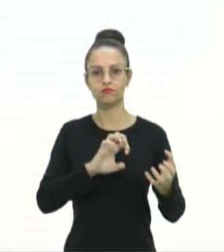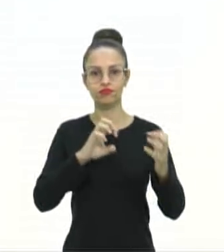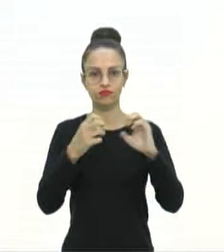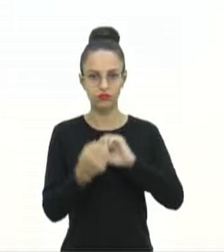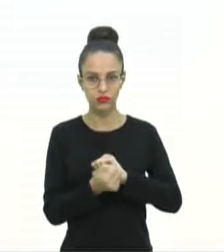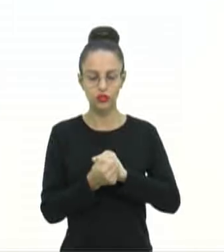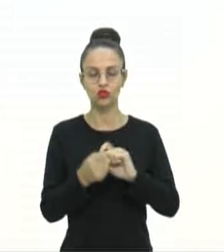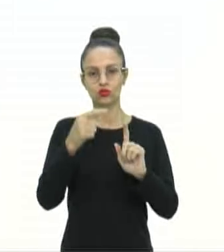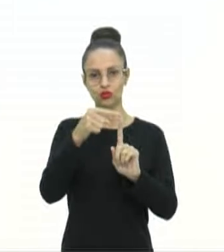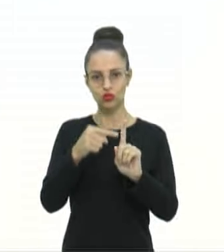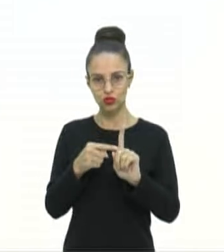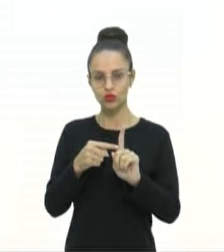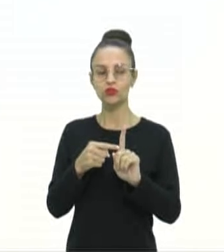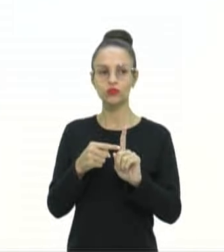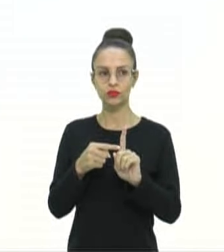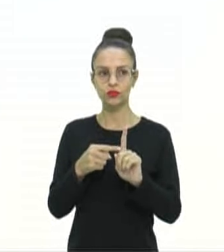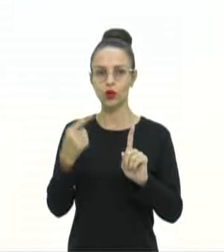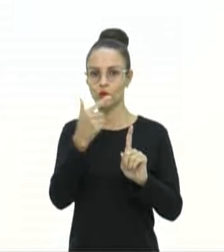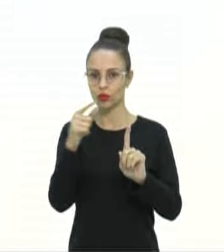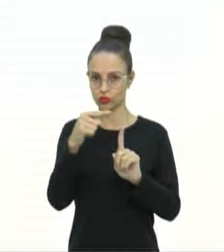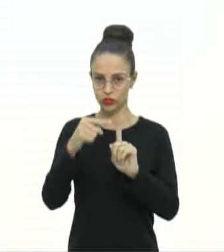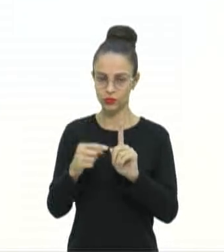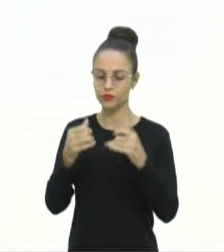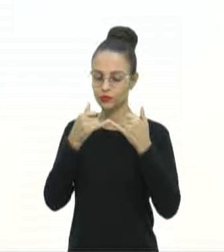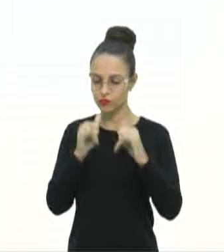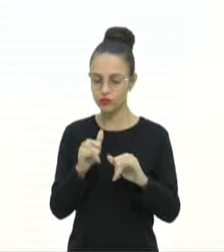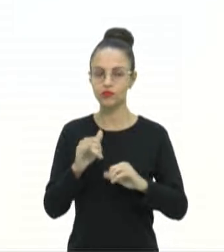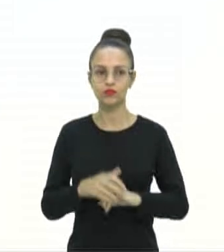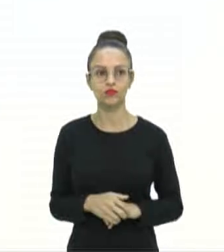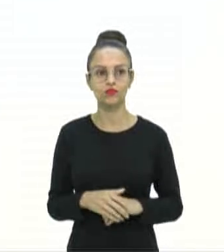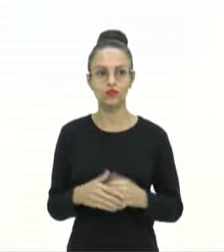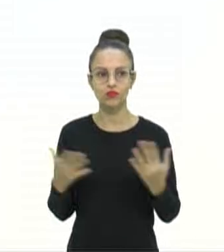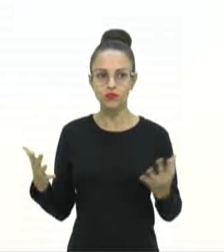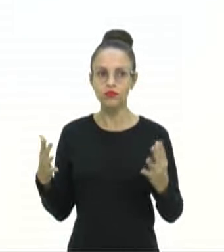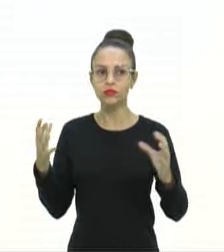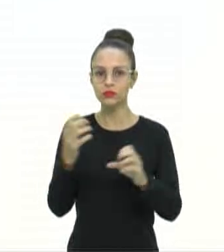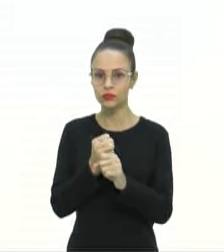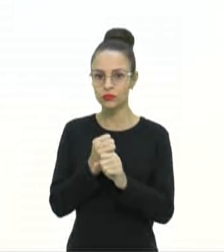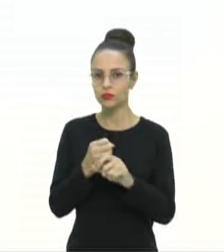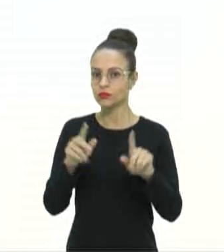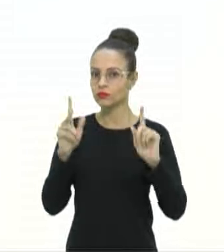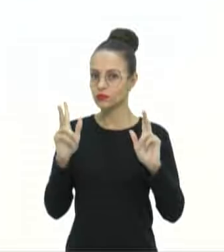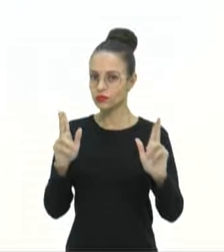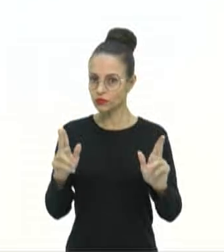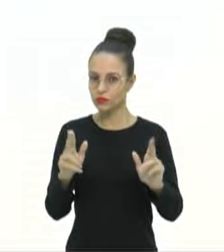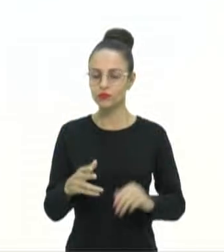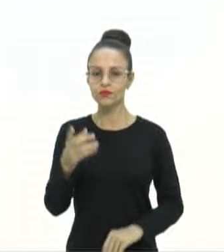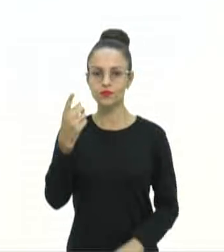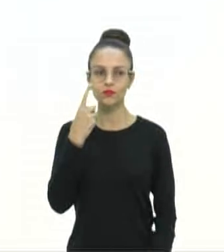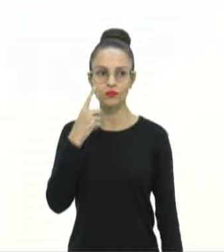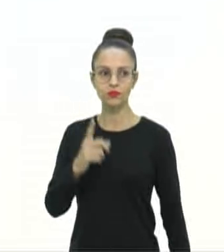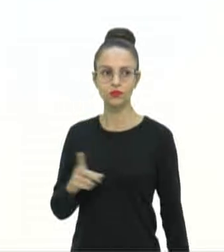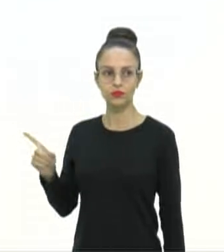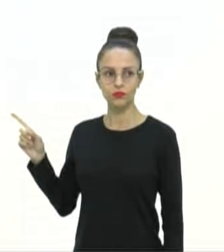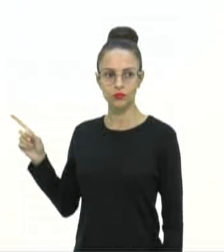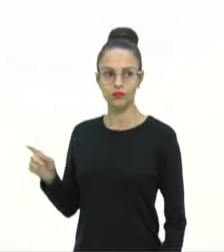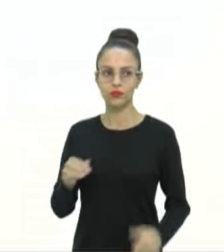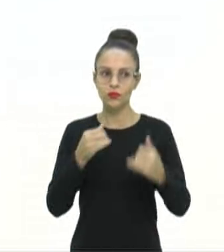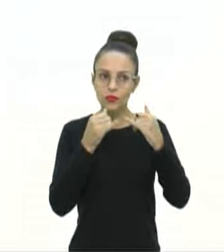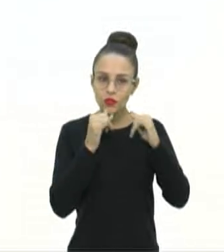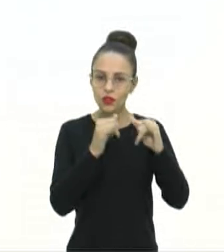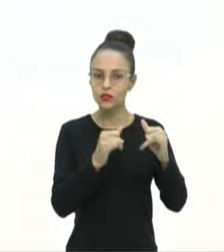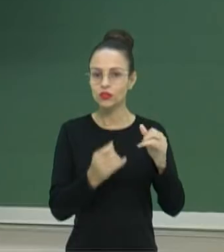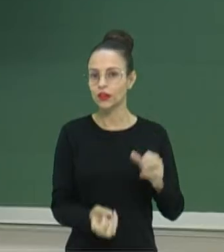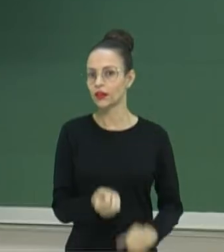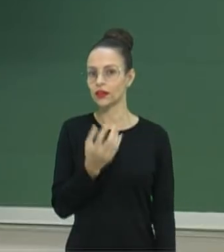em em outro tipo de energia, em quantidades iguais. Veja isso aqui, a energia não